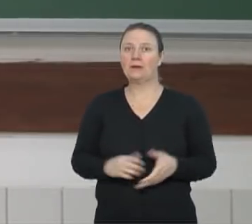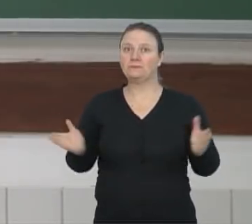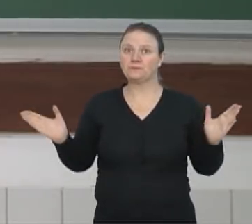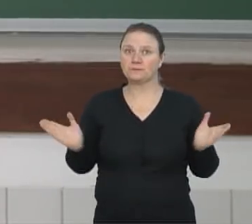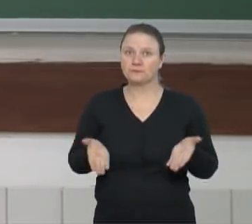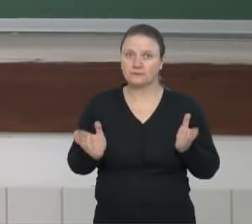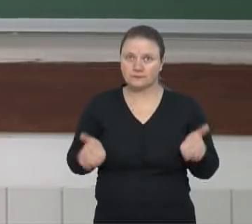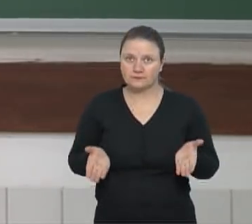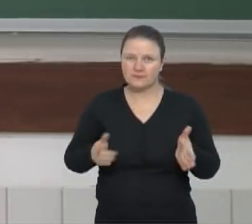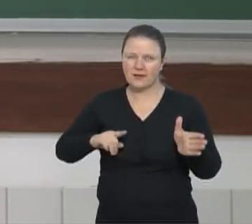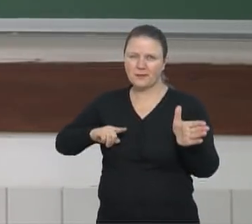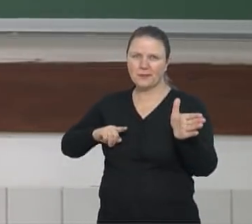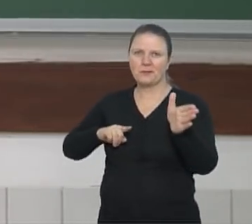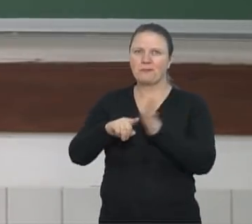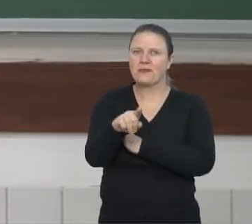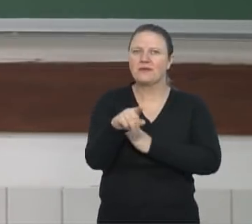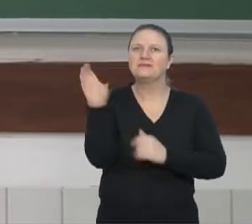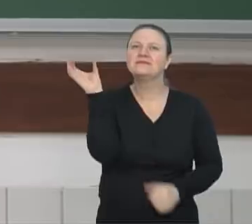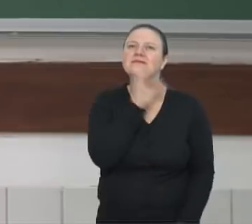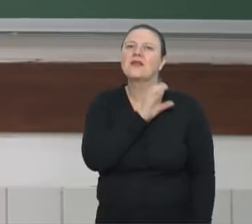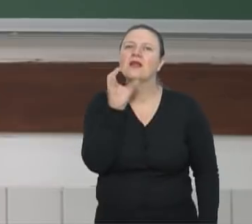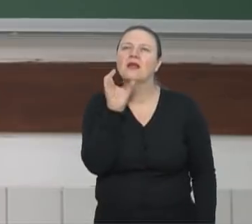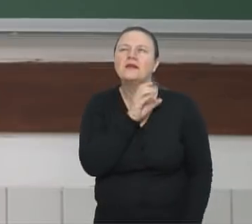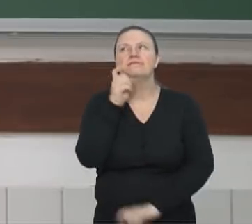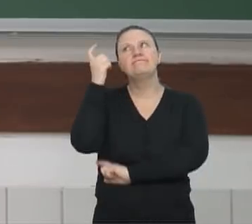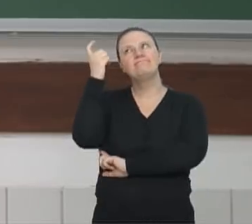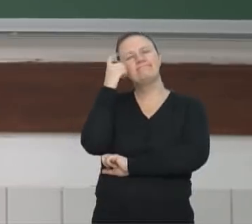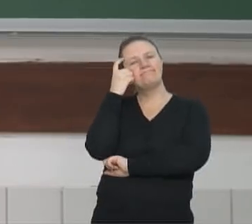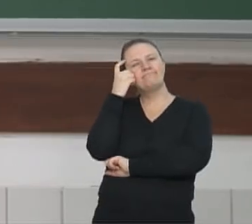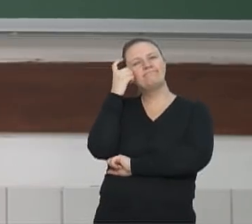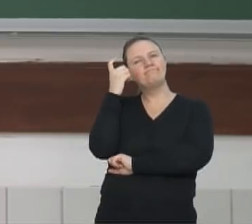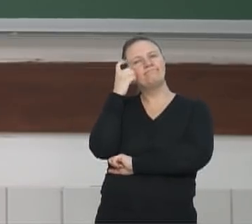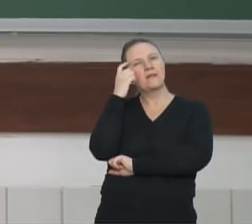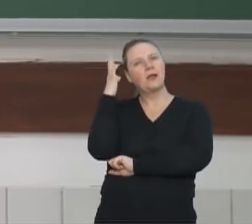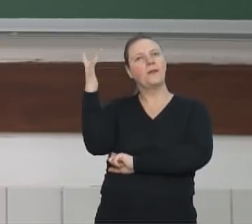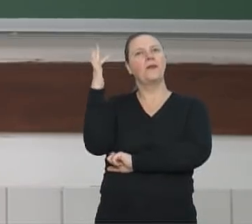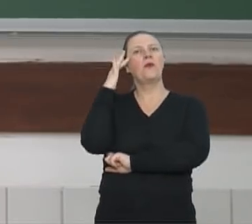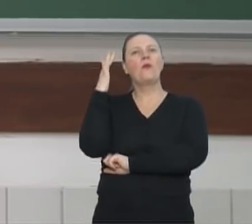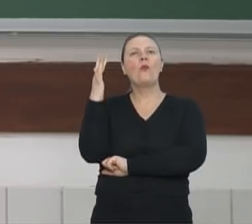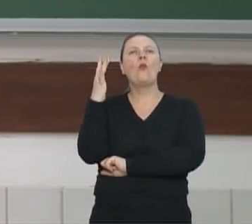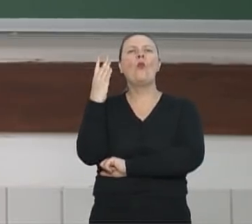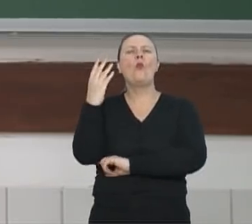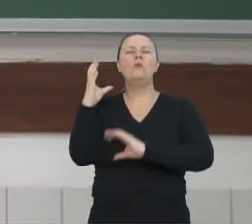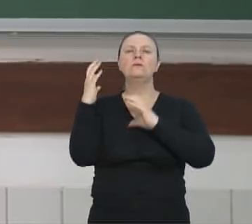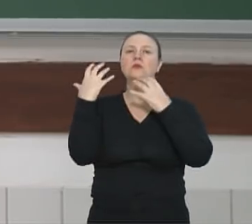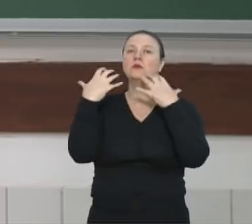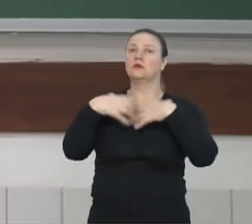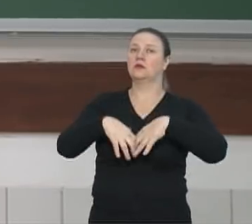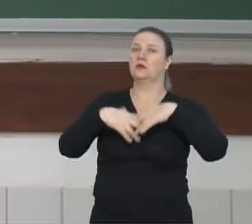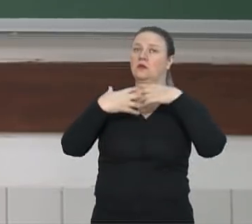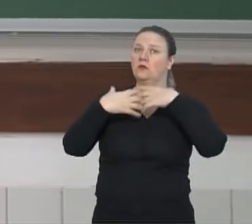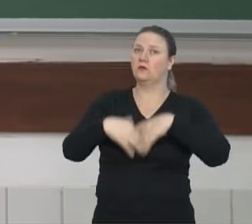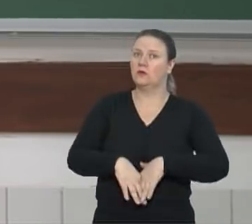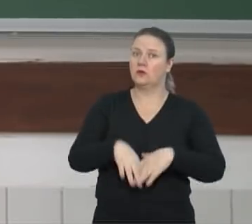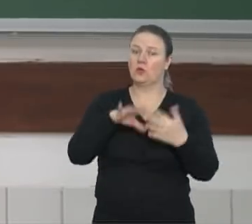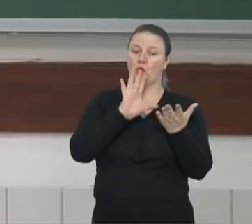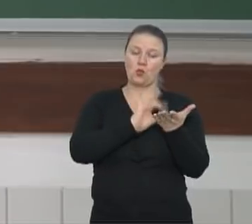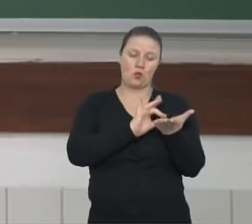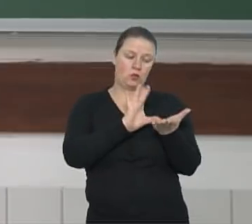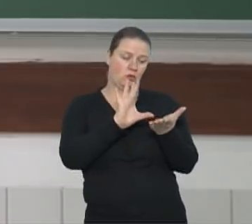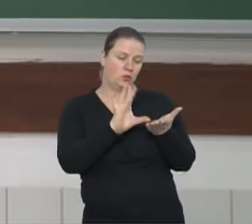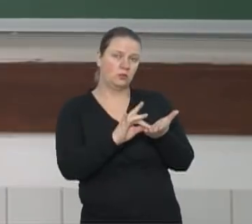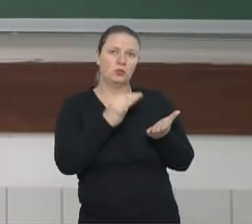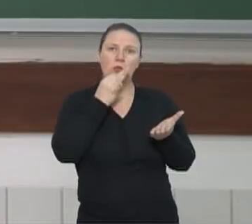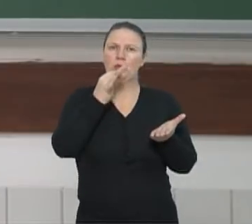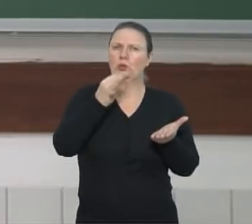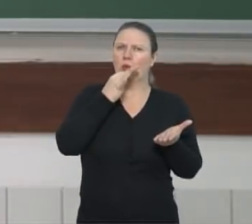Vamos agora a um quiz, pensar um pouquinho, não é verdade? Mais um pouquinho sobre esse artigos de